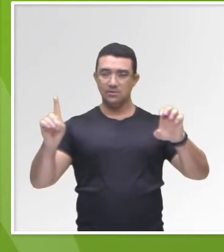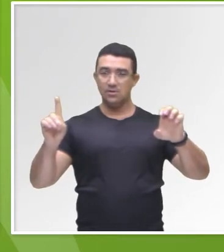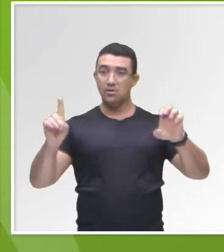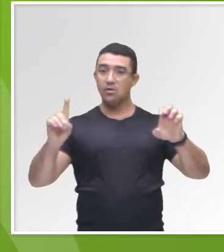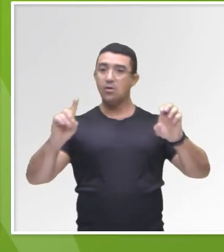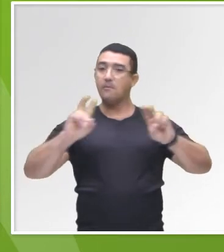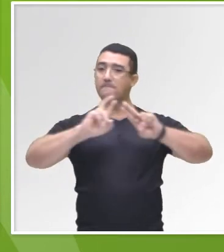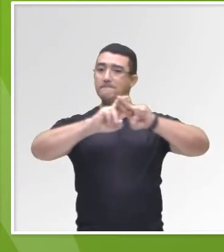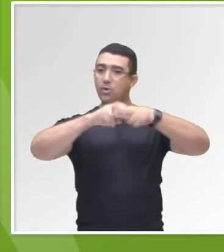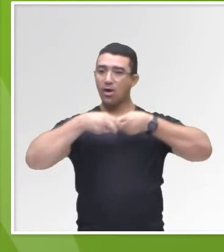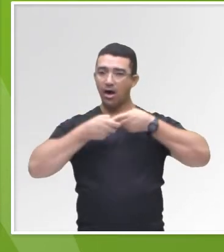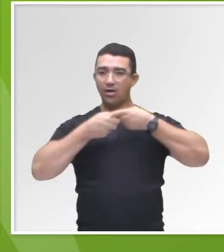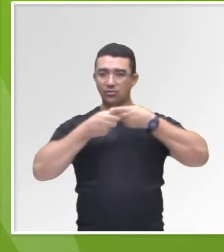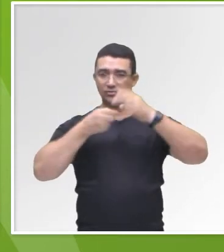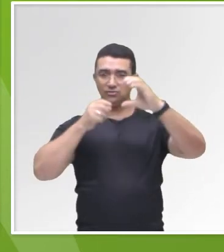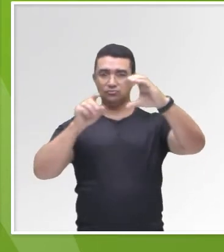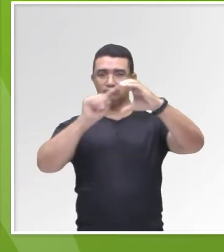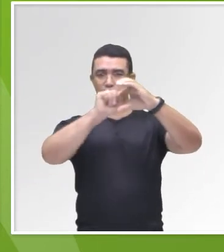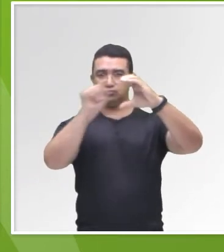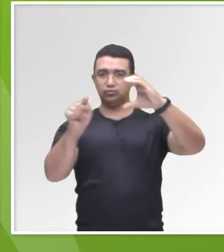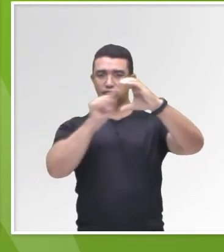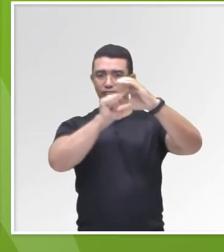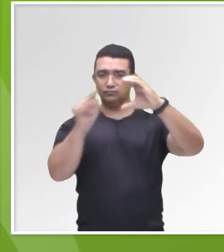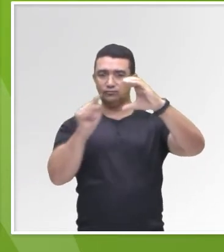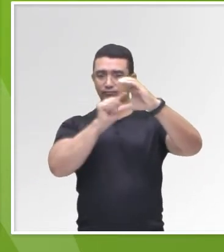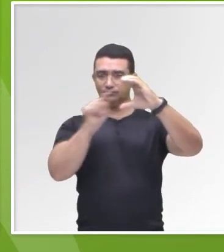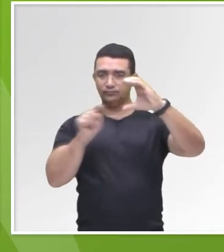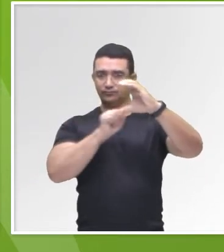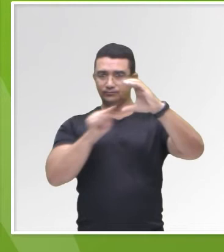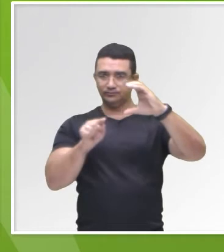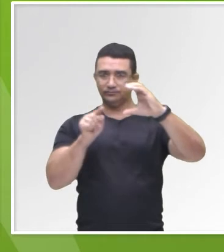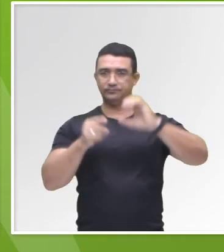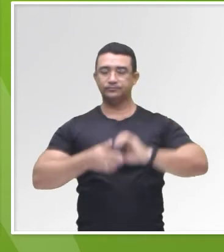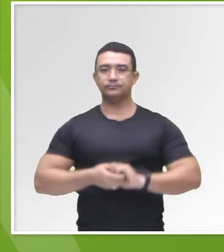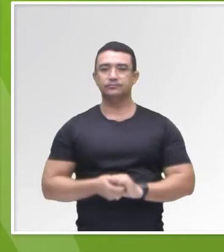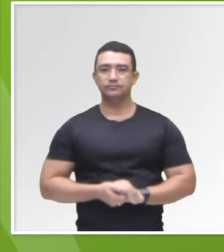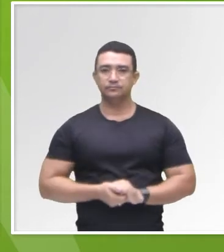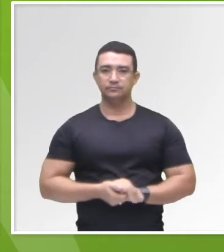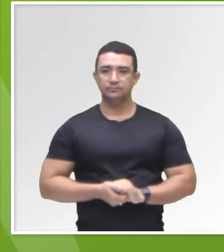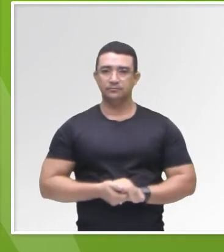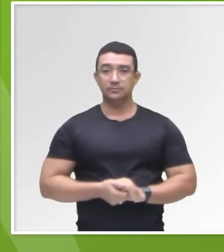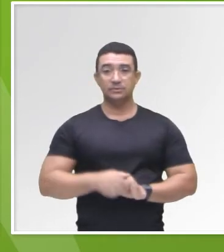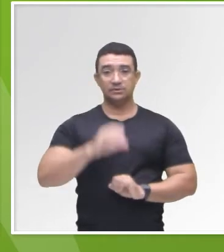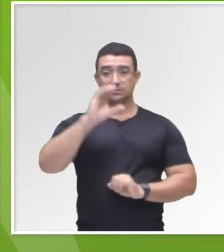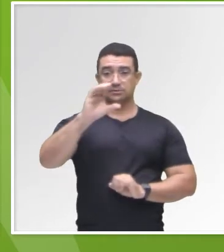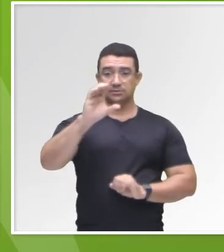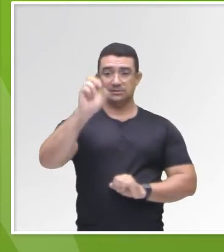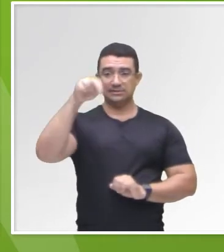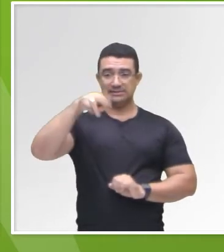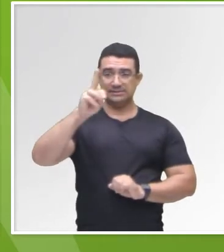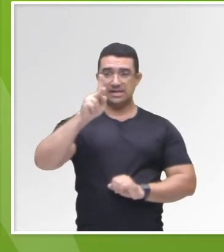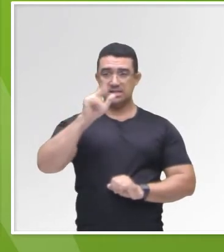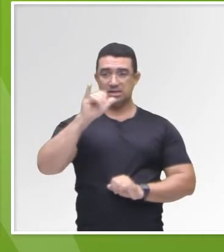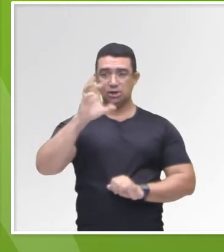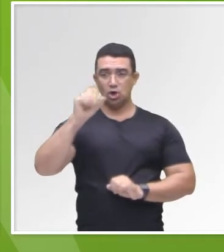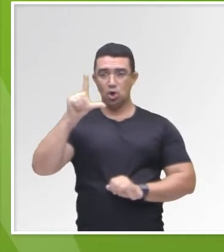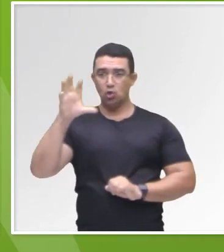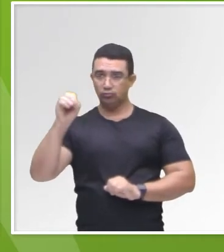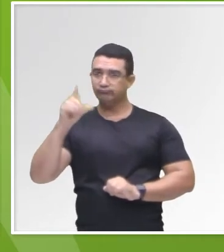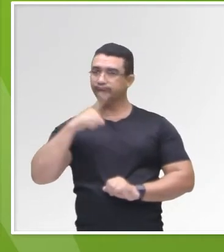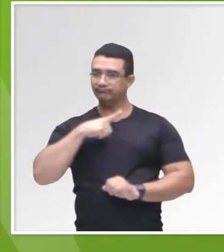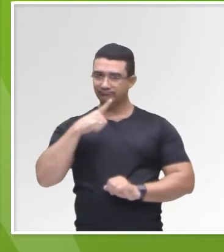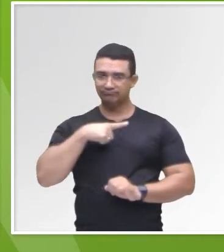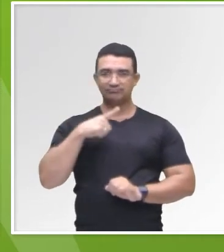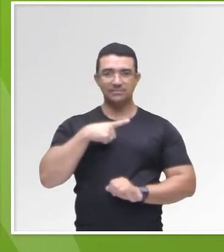microtúbulos por causa da retirada das tubulinas. Então lembra que os centríolos, eles têm lá a sua participação